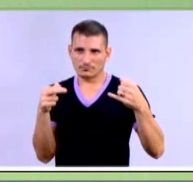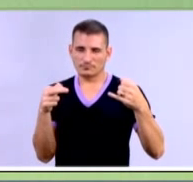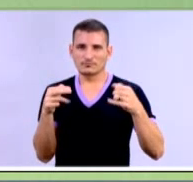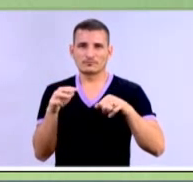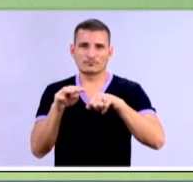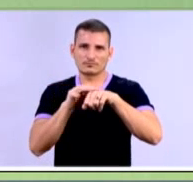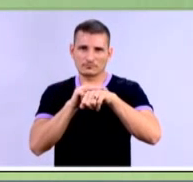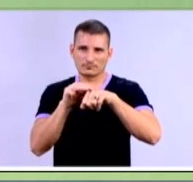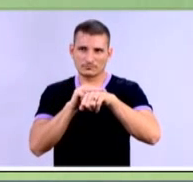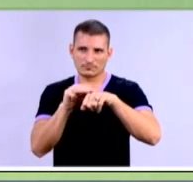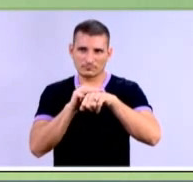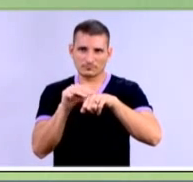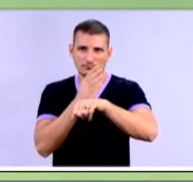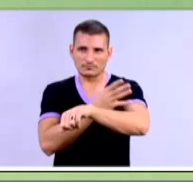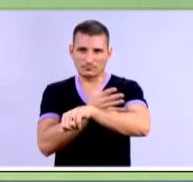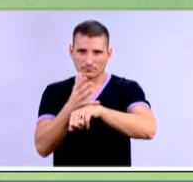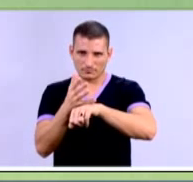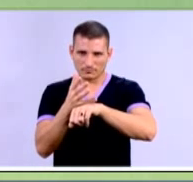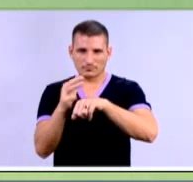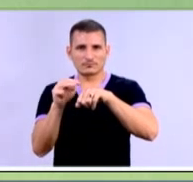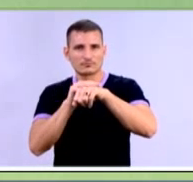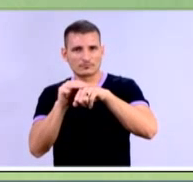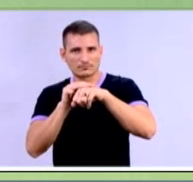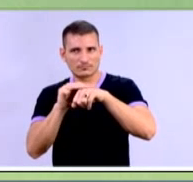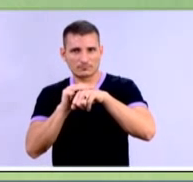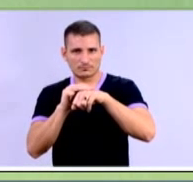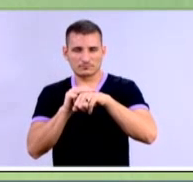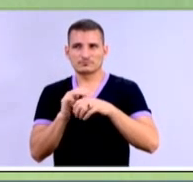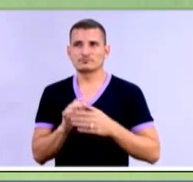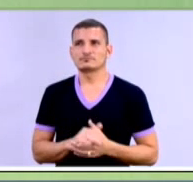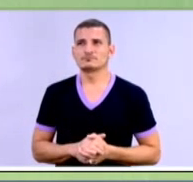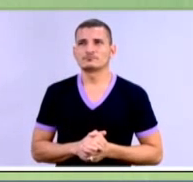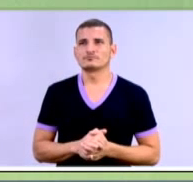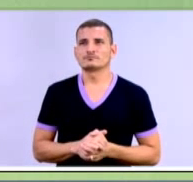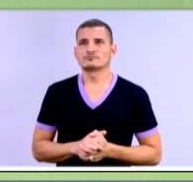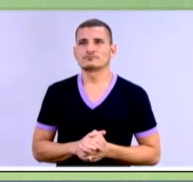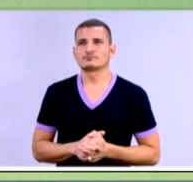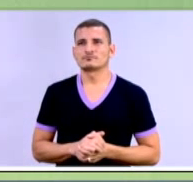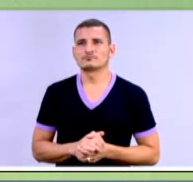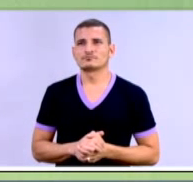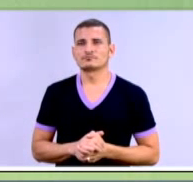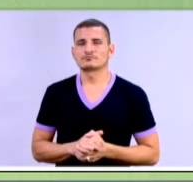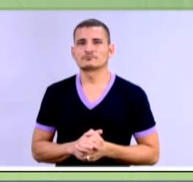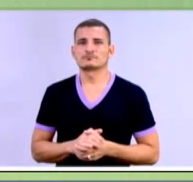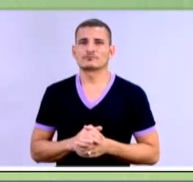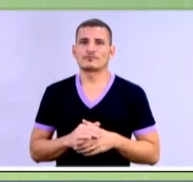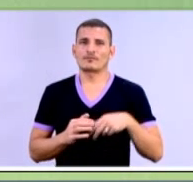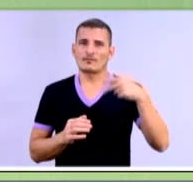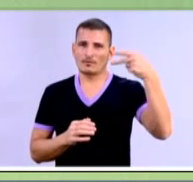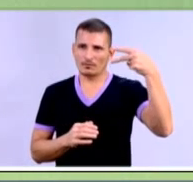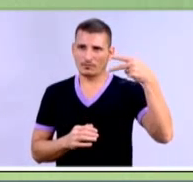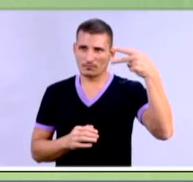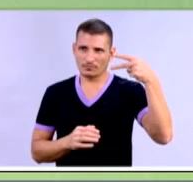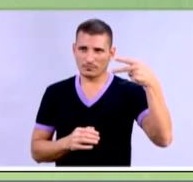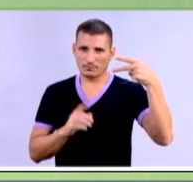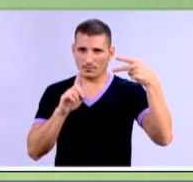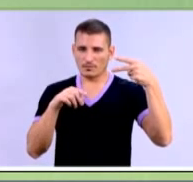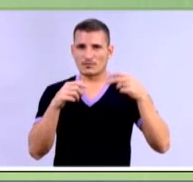marrom e branco, marrom. Sendo que esses dois aqui são o par